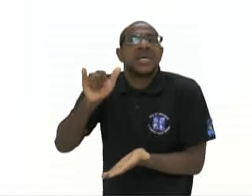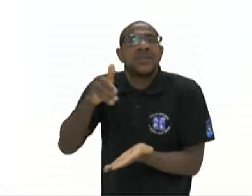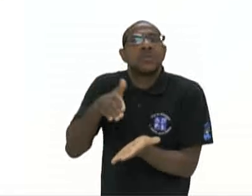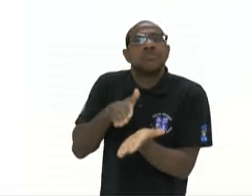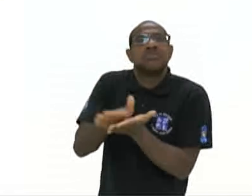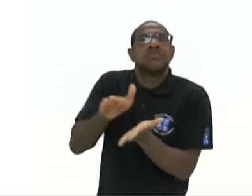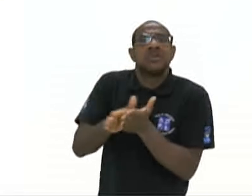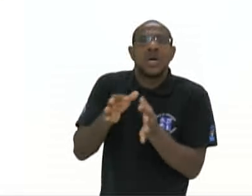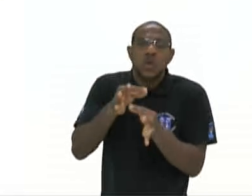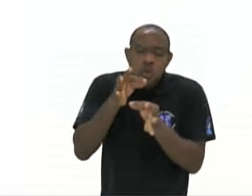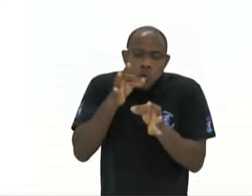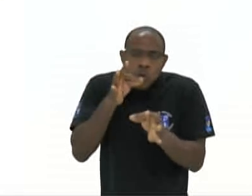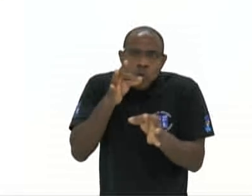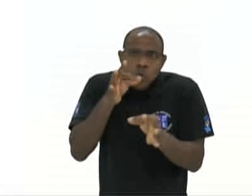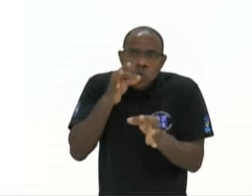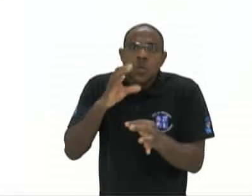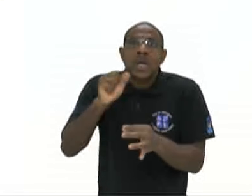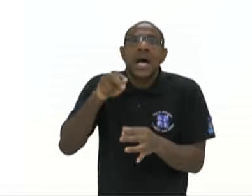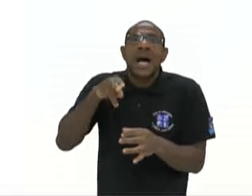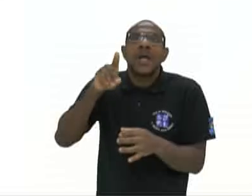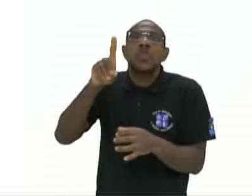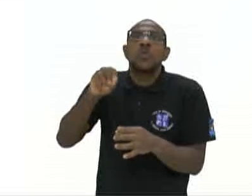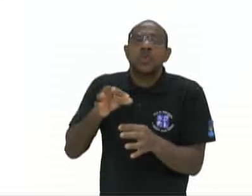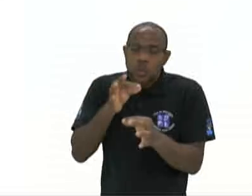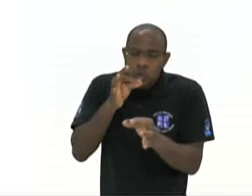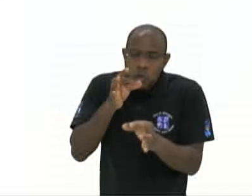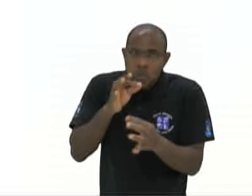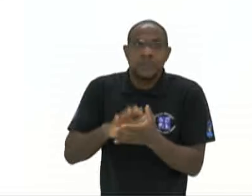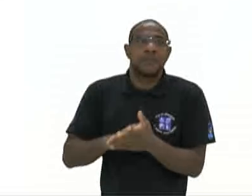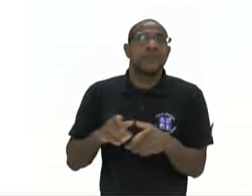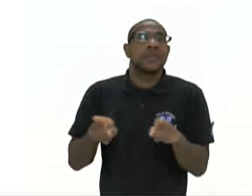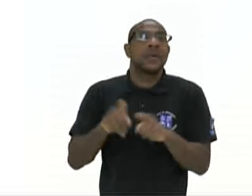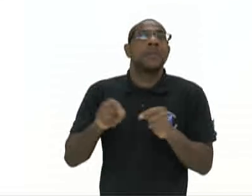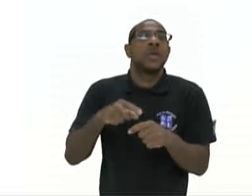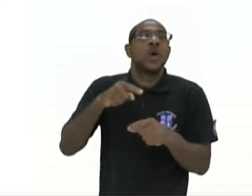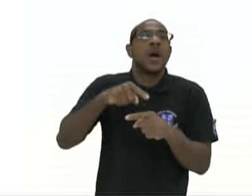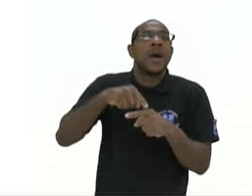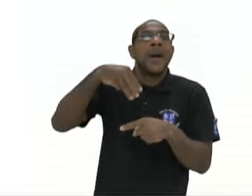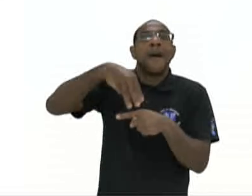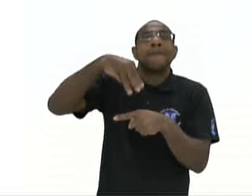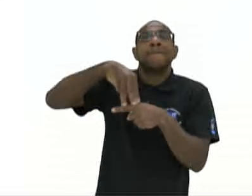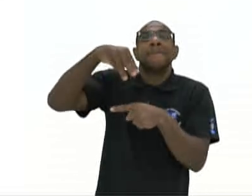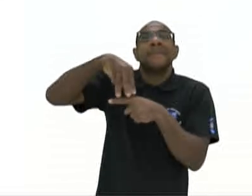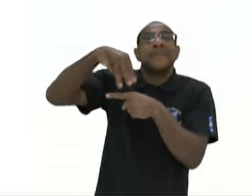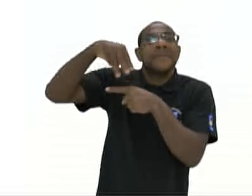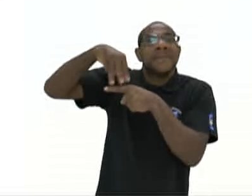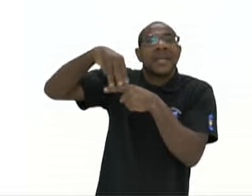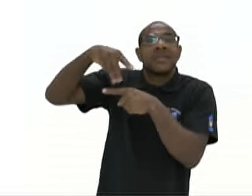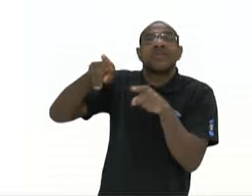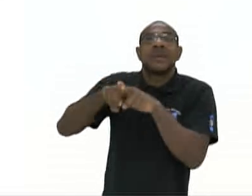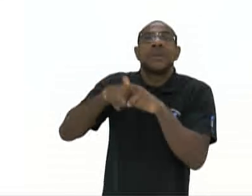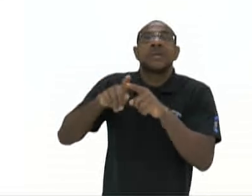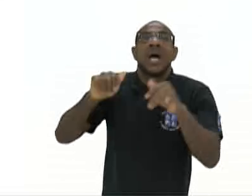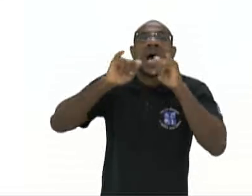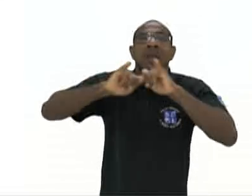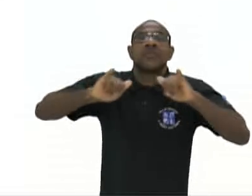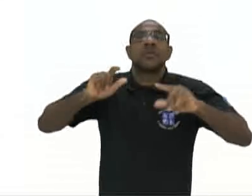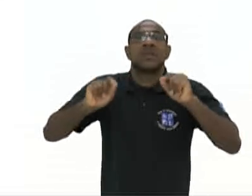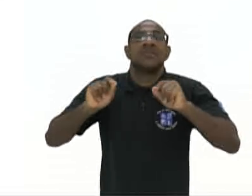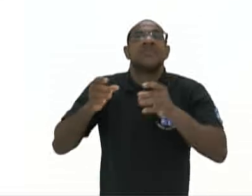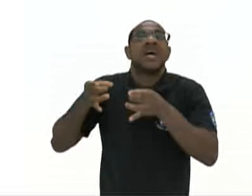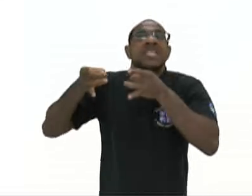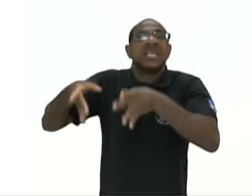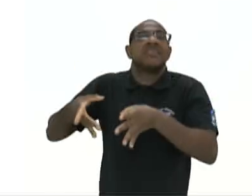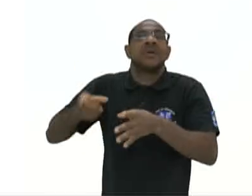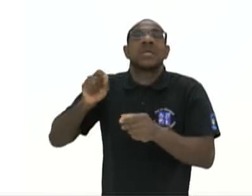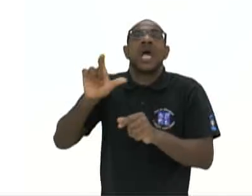fast food McDonald's também anunciou recentemente que deixará de usar o apetrecho em lojas do Reino Unido e